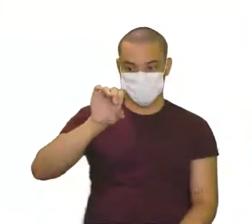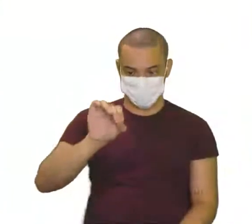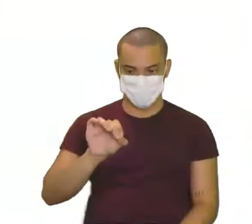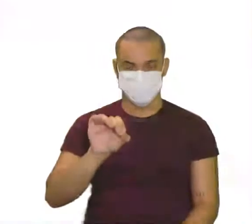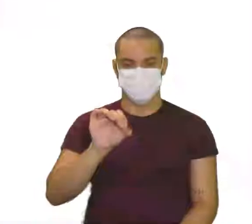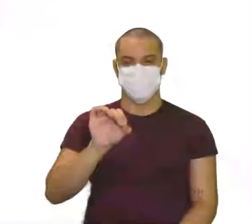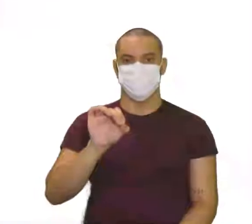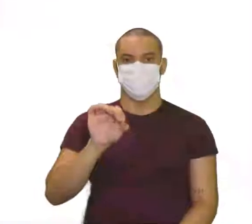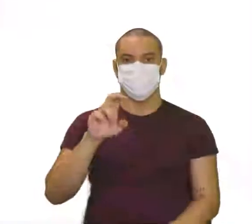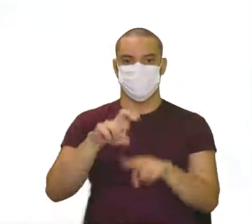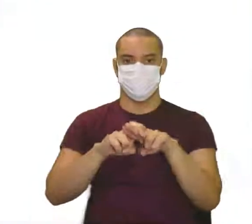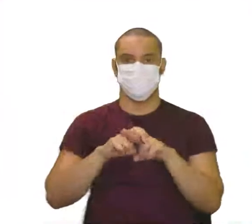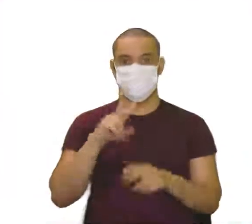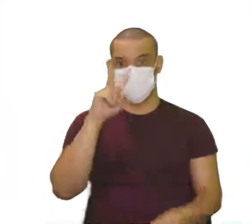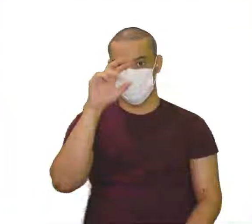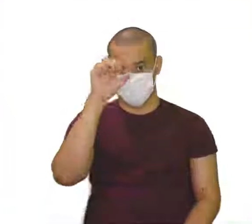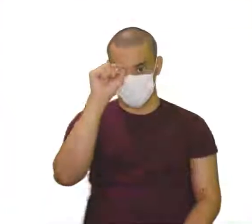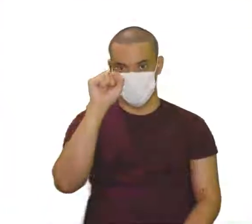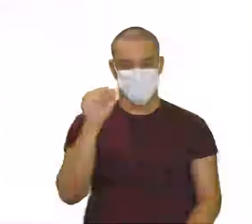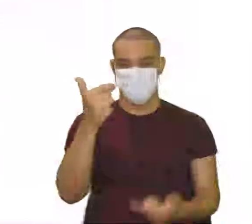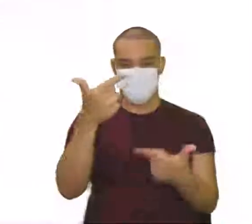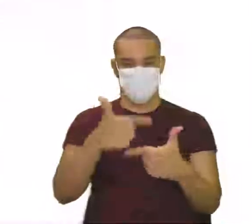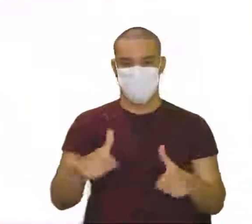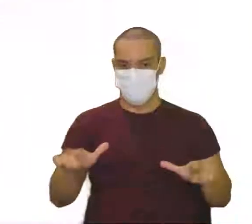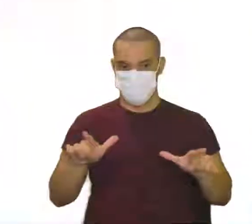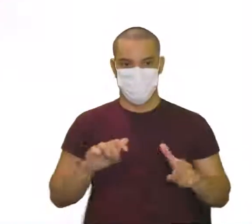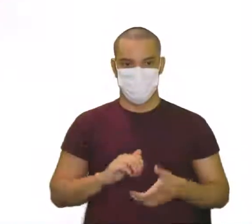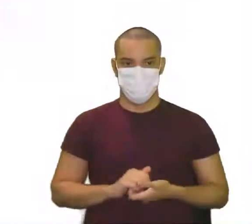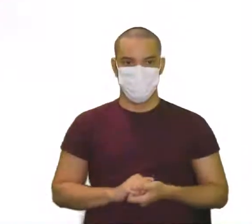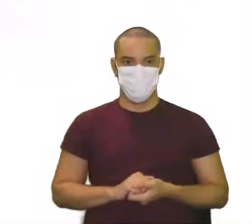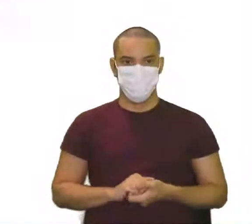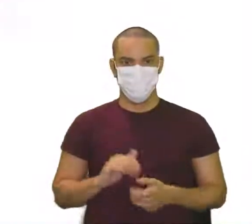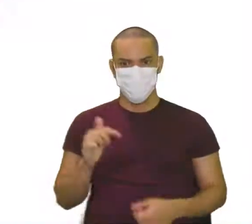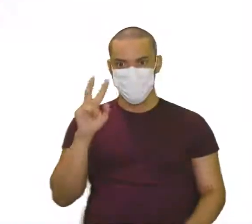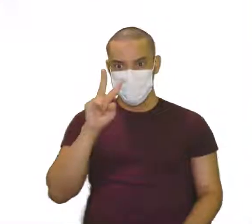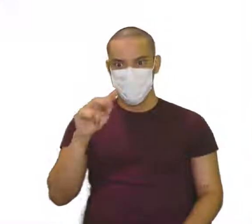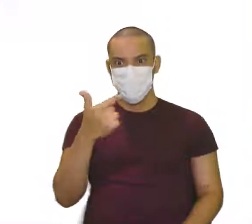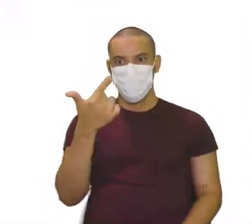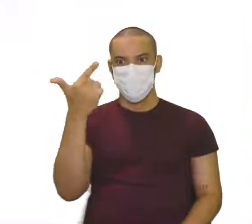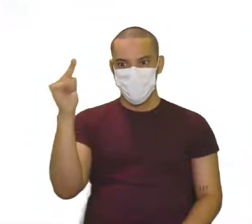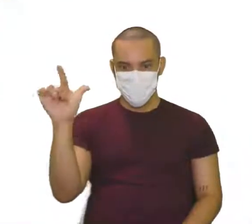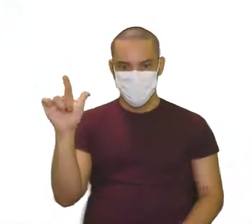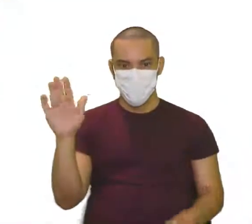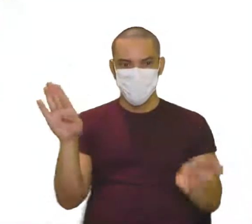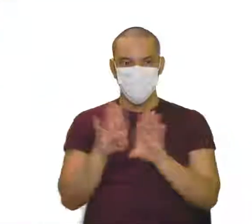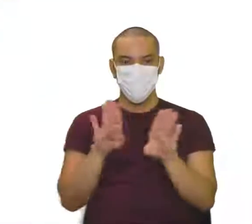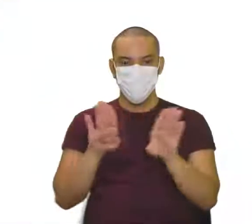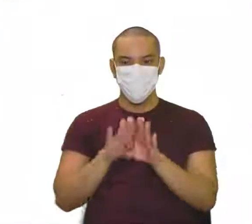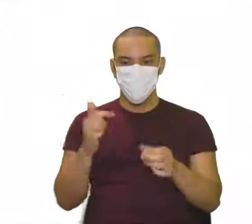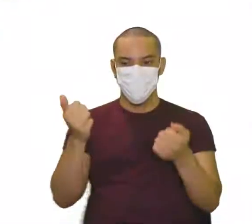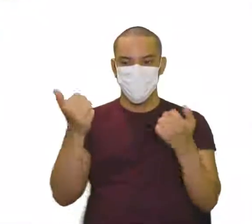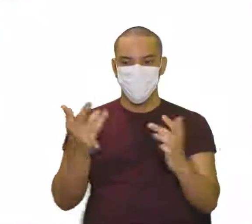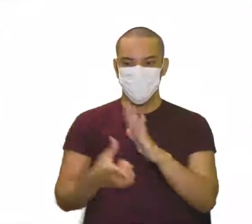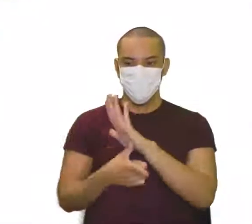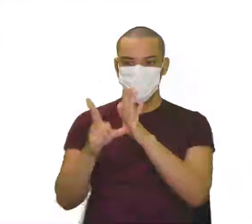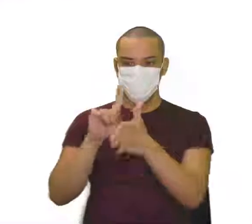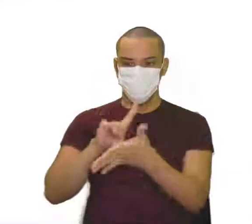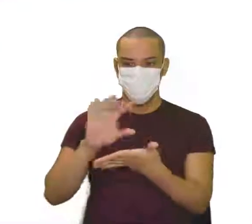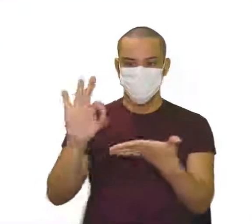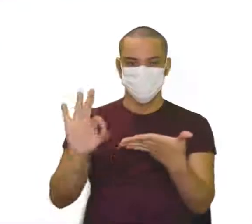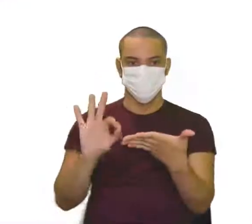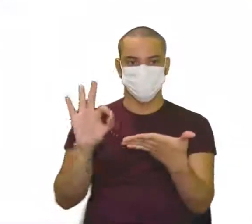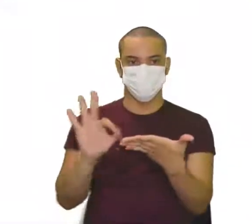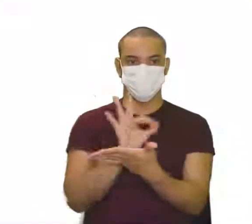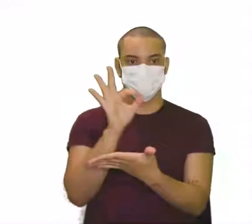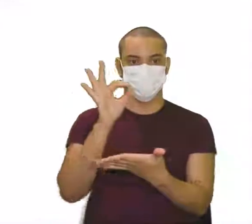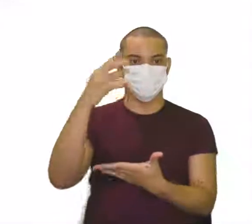só, força magnética nula. Vamos ver outra condição. Tá aqui o que eu falei para vocês, carga elétrica